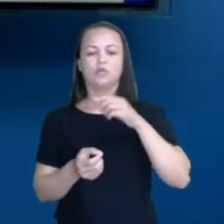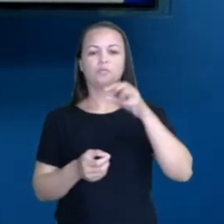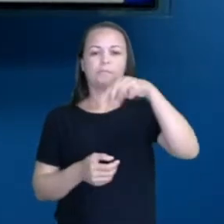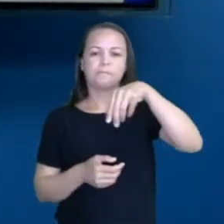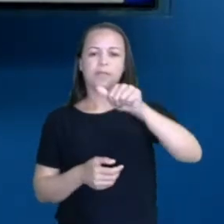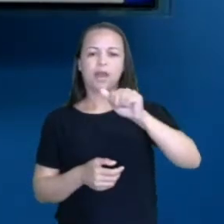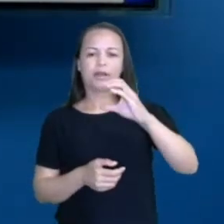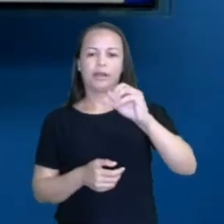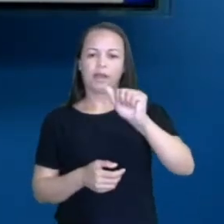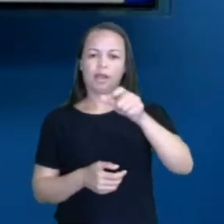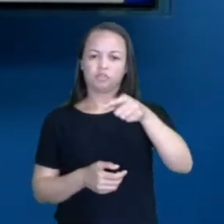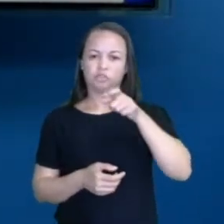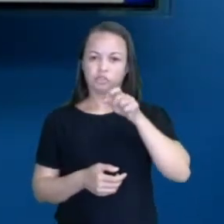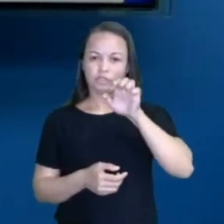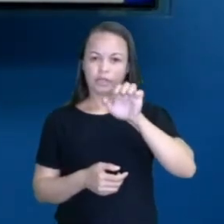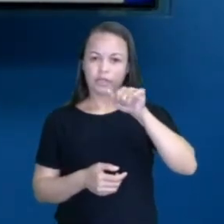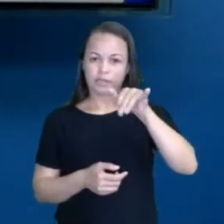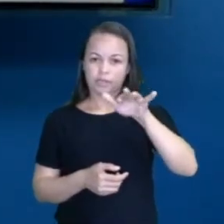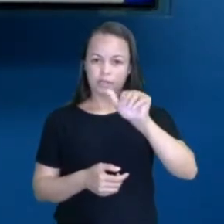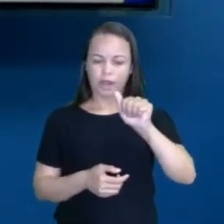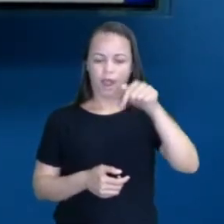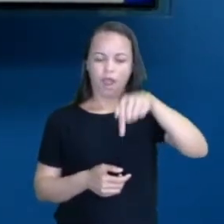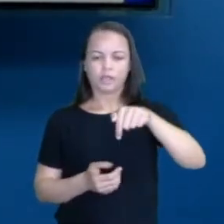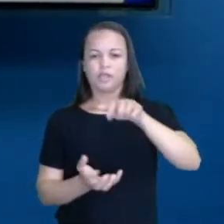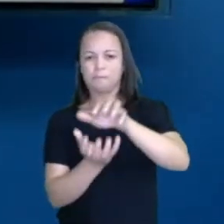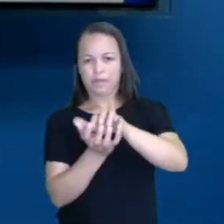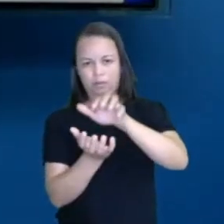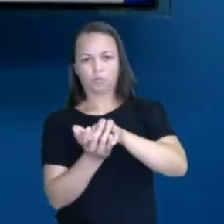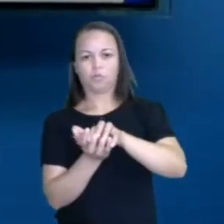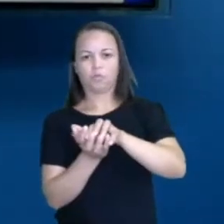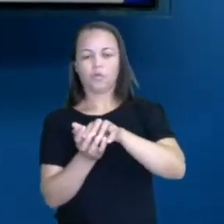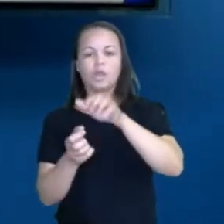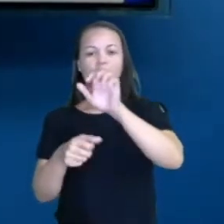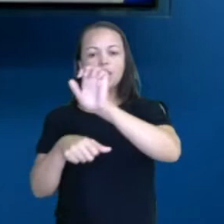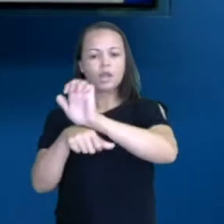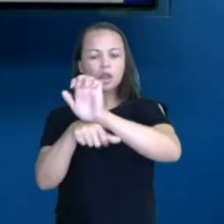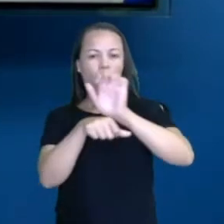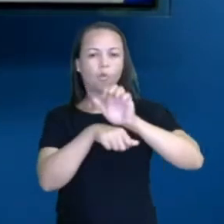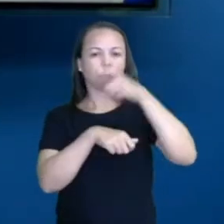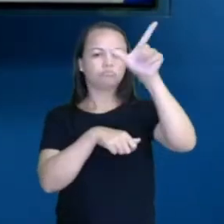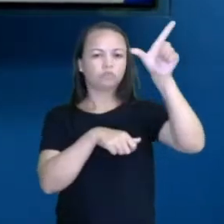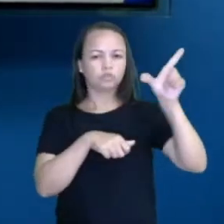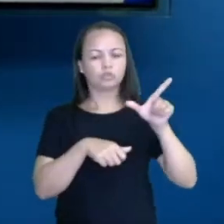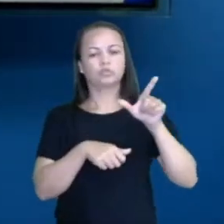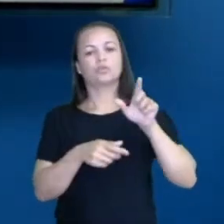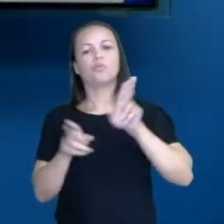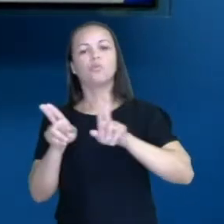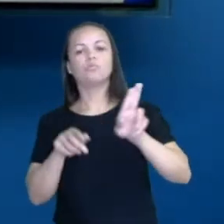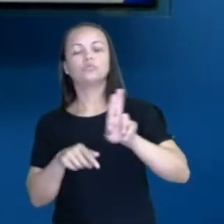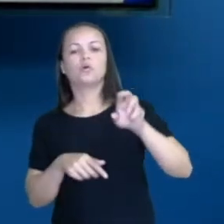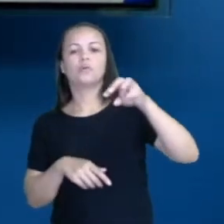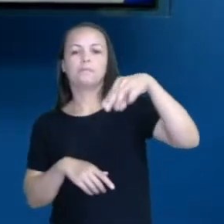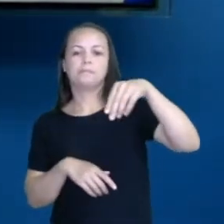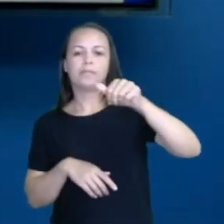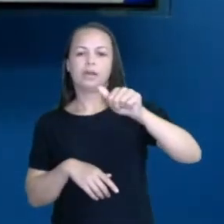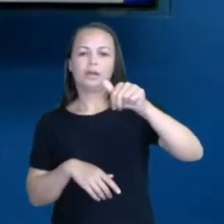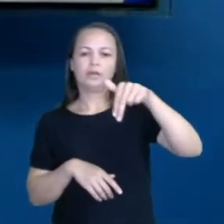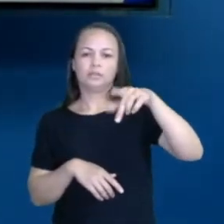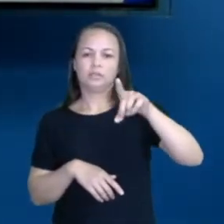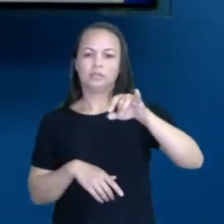macaxeira aqui em Pernambuco, em outros estados brasileiros, vai adquirir um outro nome: mandioca,